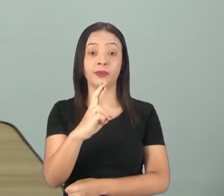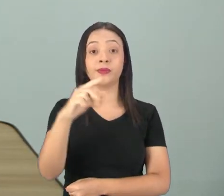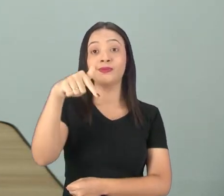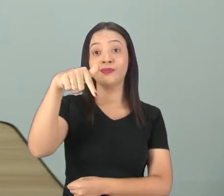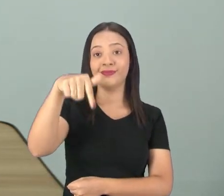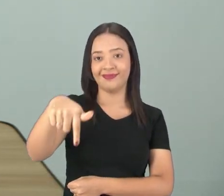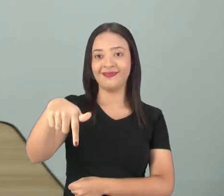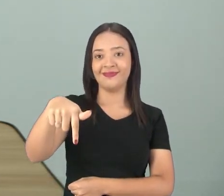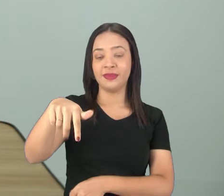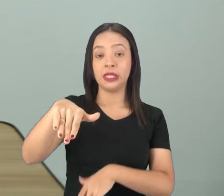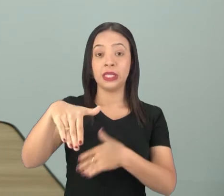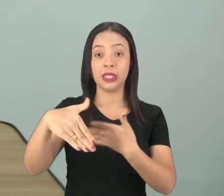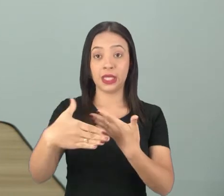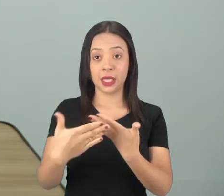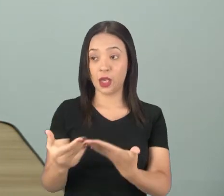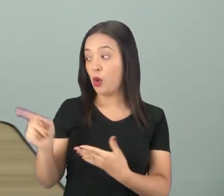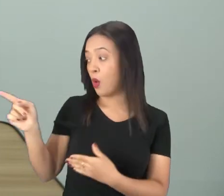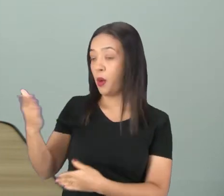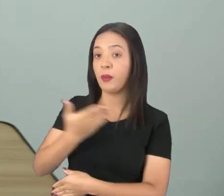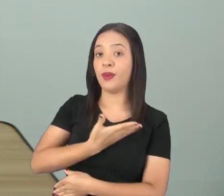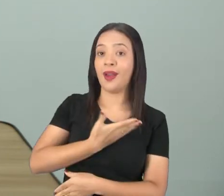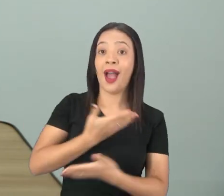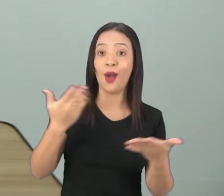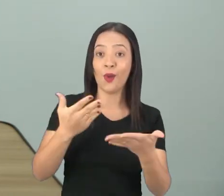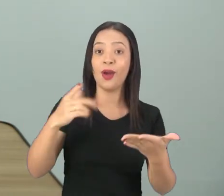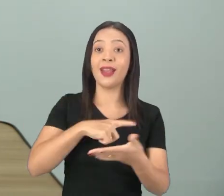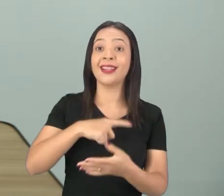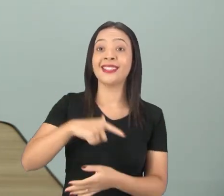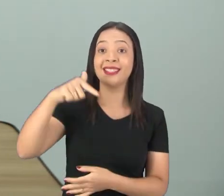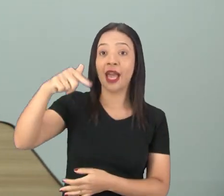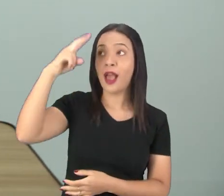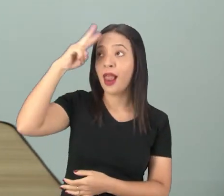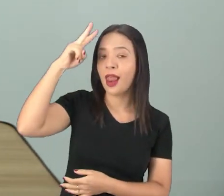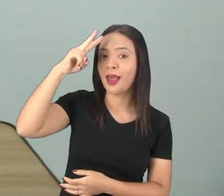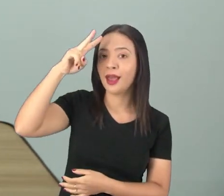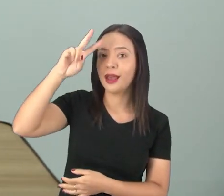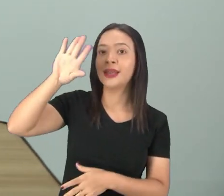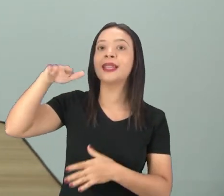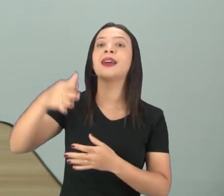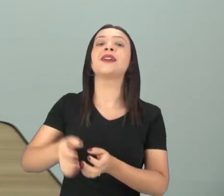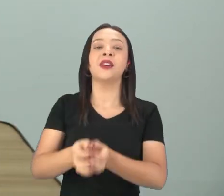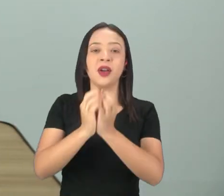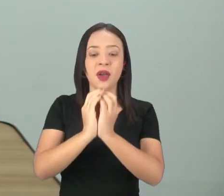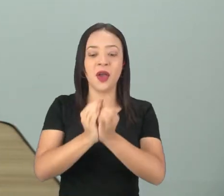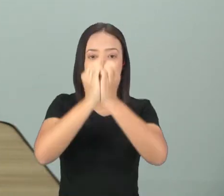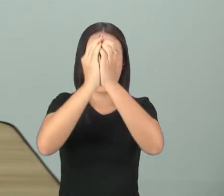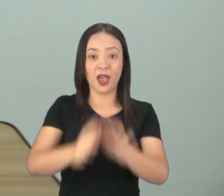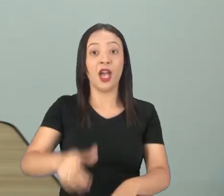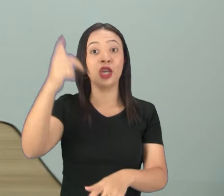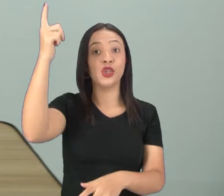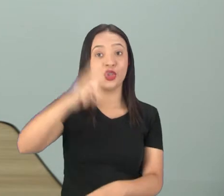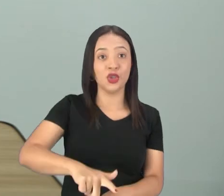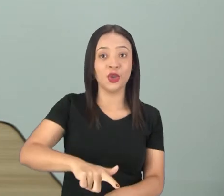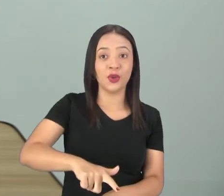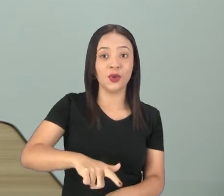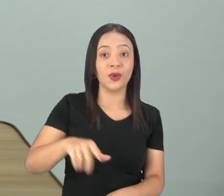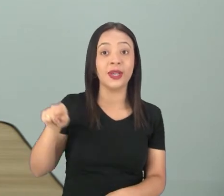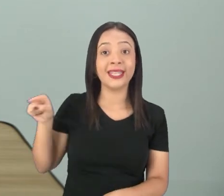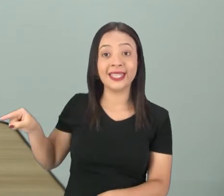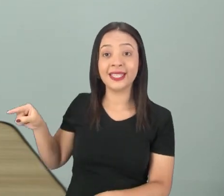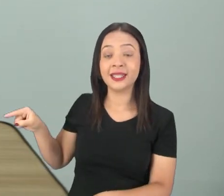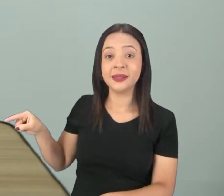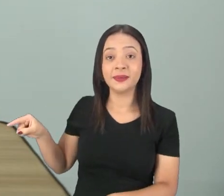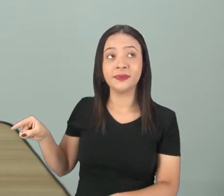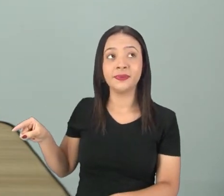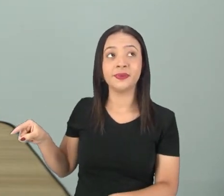E aí, o colega ao lado vai ficar com 7 na cabeça. E ele também vai jogar o dado. Quando ele jogar o dado, ó,